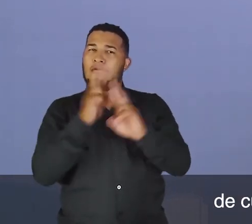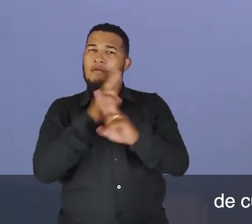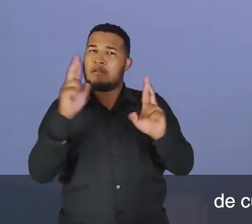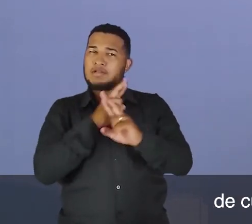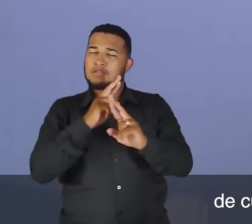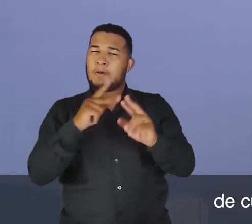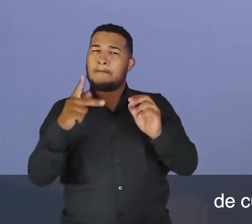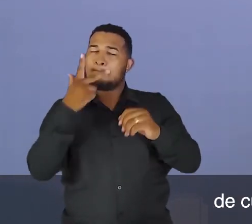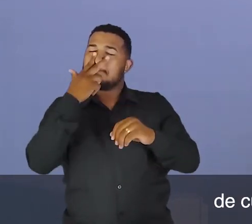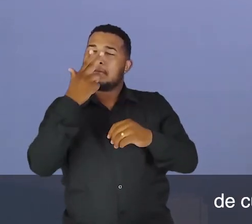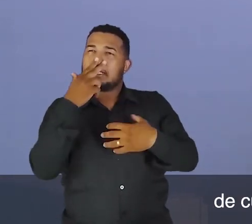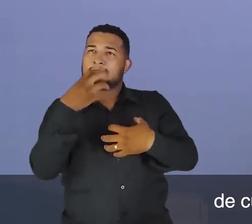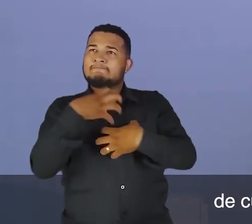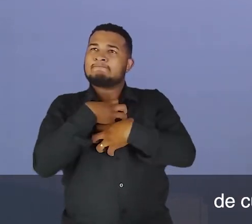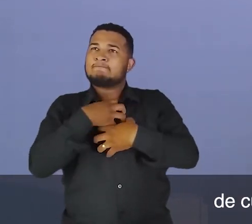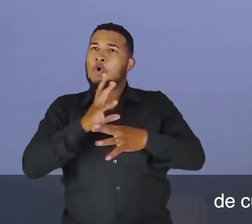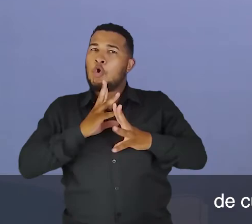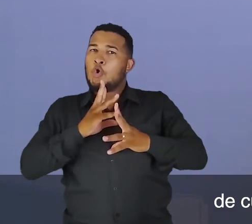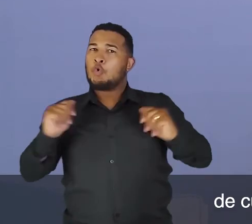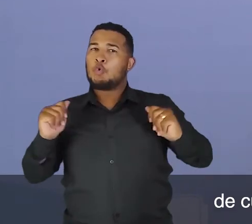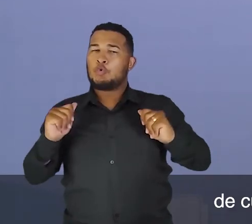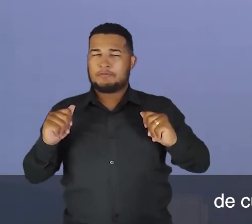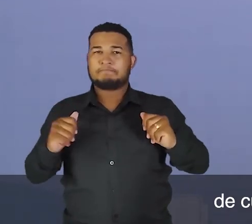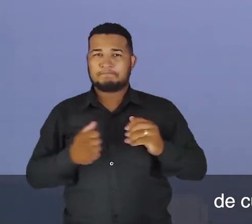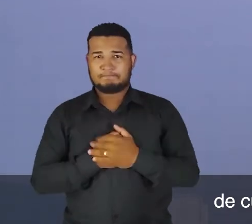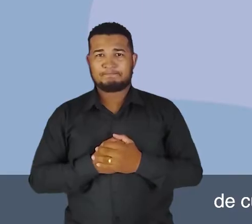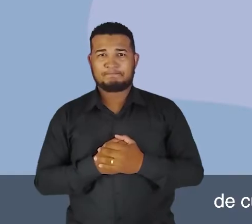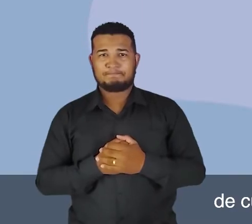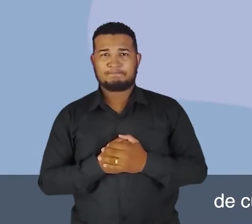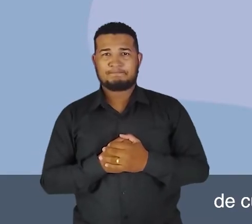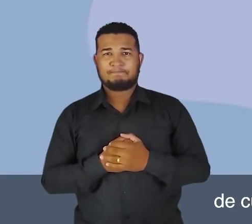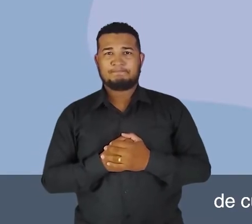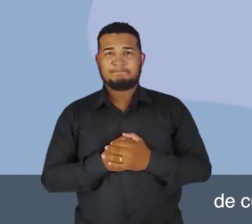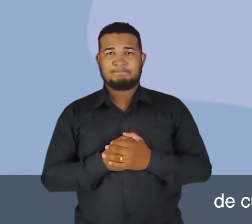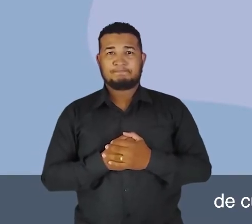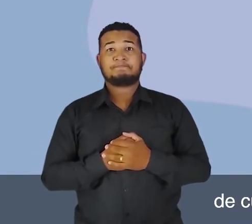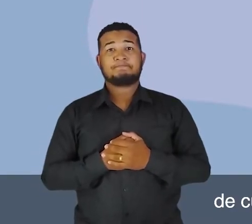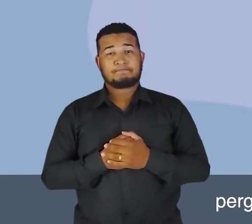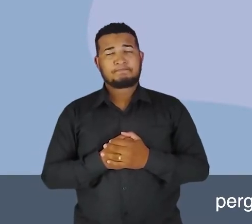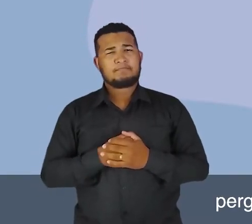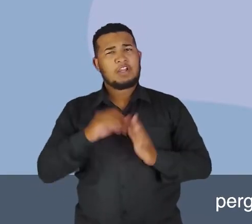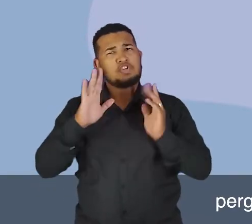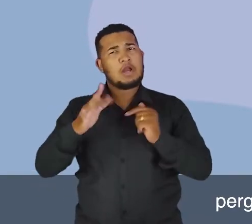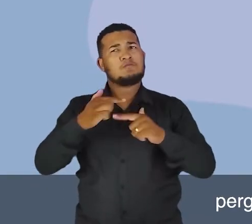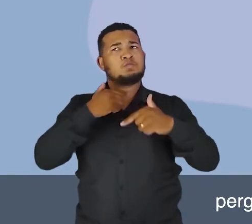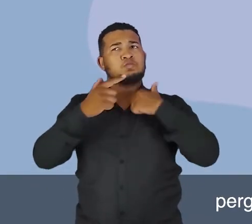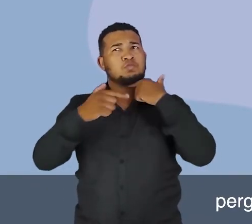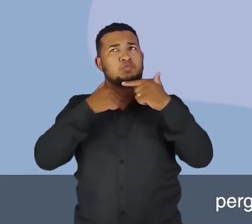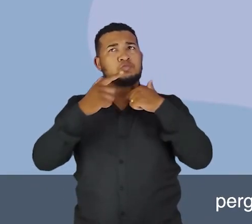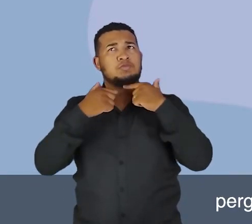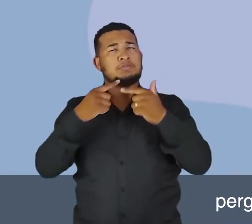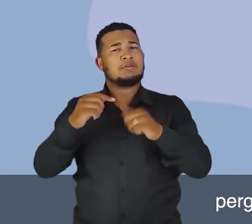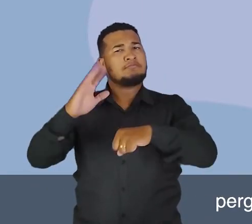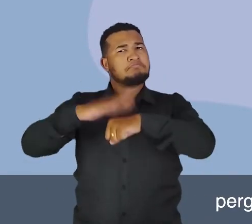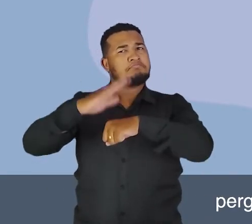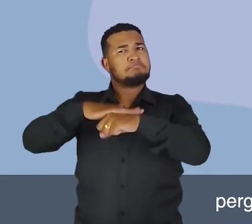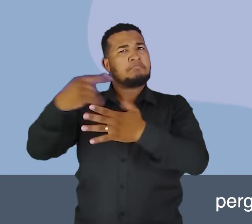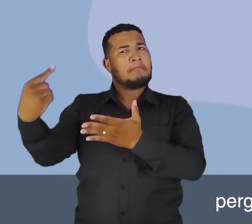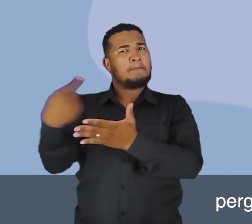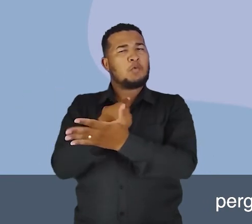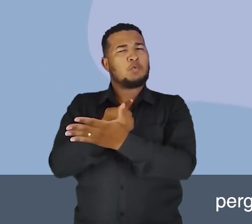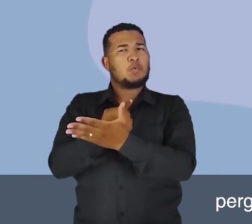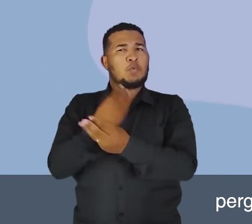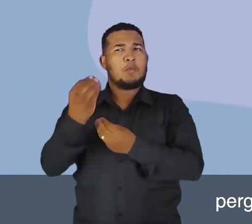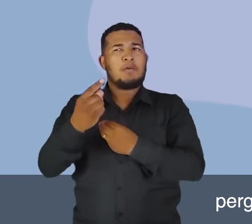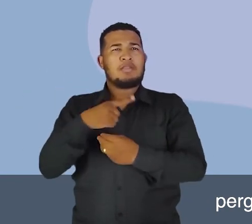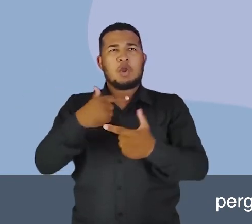de cura do consumismo. Vamos continuar, observem. Você já se perguntou de onde vêm todas